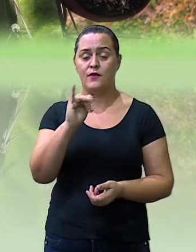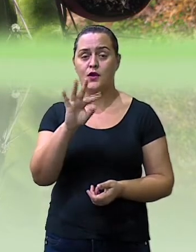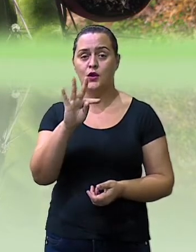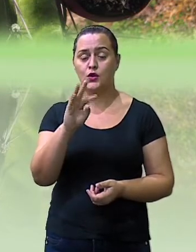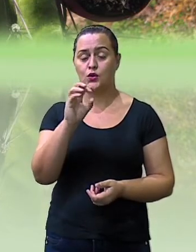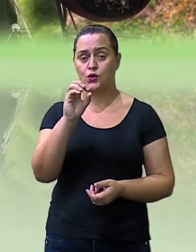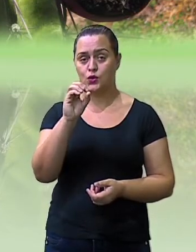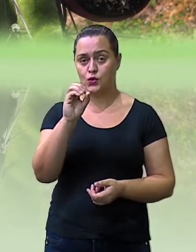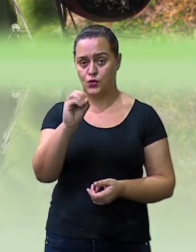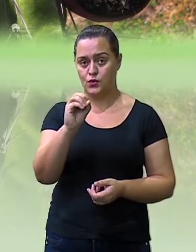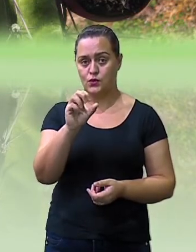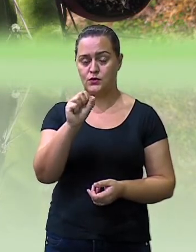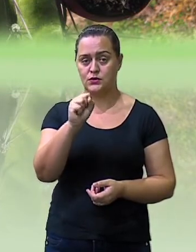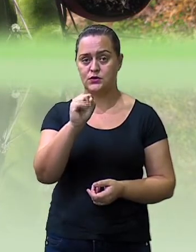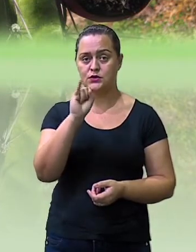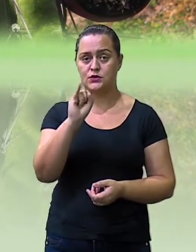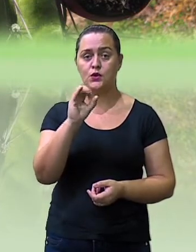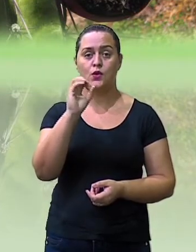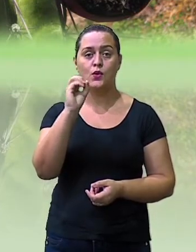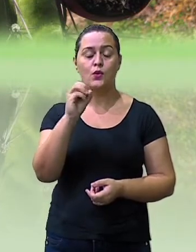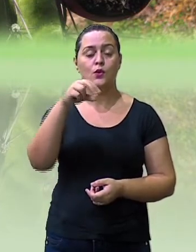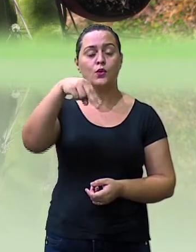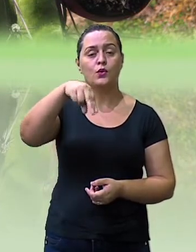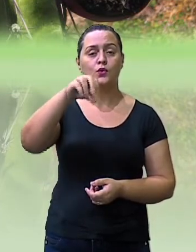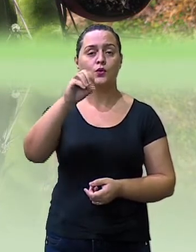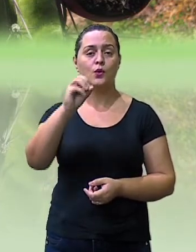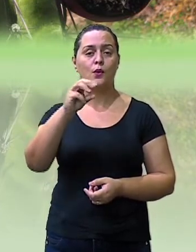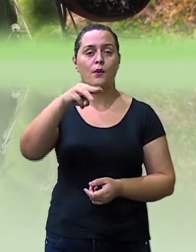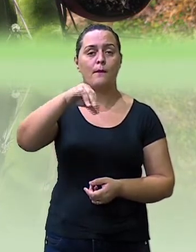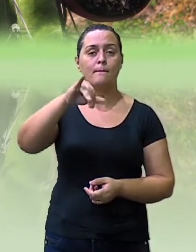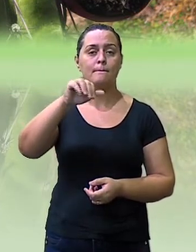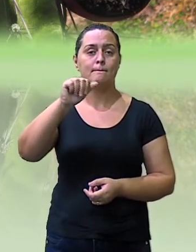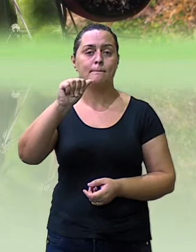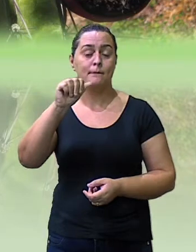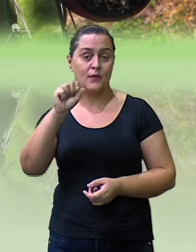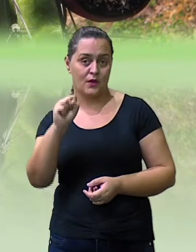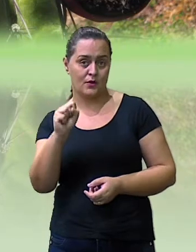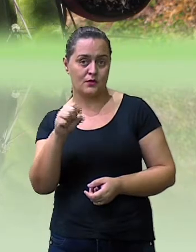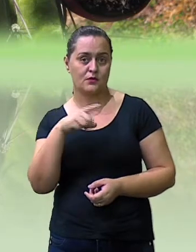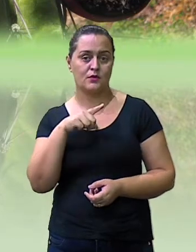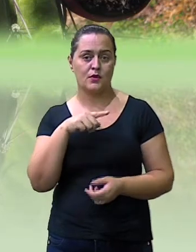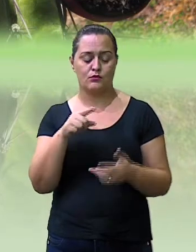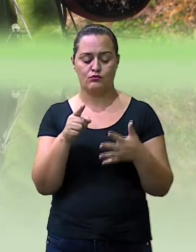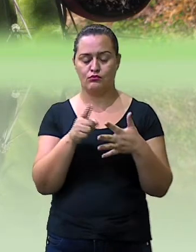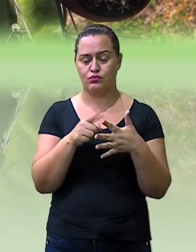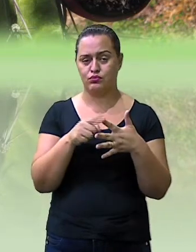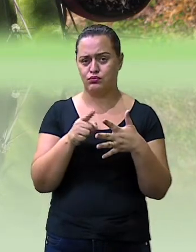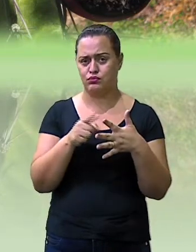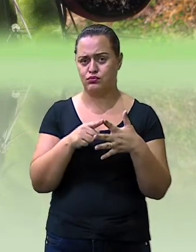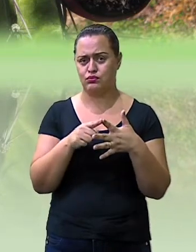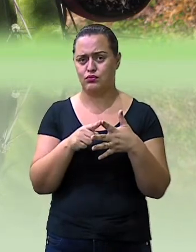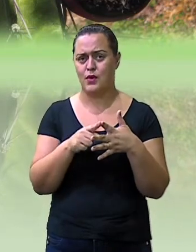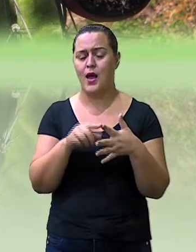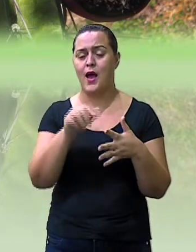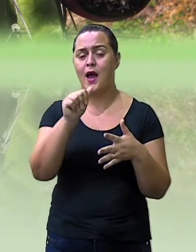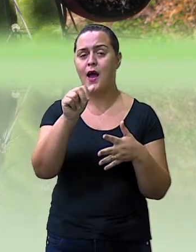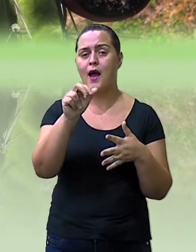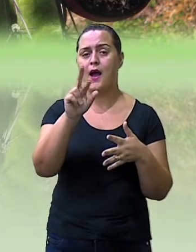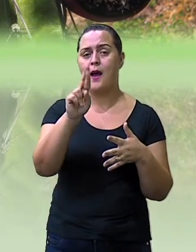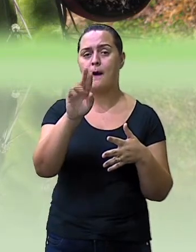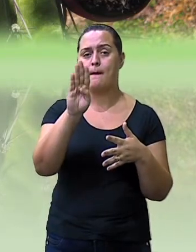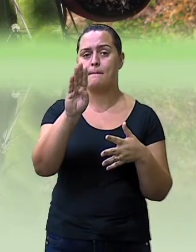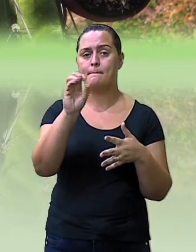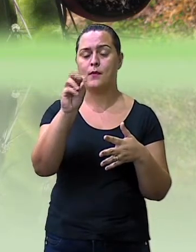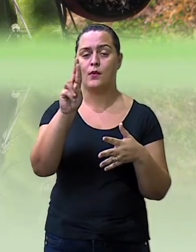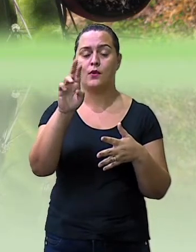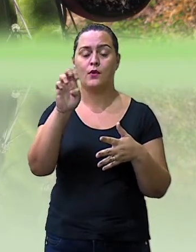fitofisionomias. São fitofisionomias da caatinga. Caatinga arbórea, que é composta por florestas que